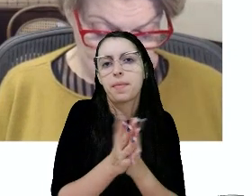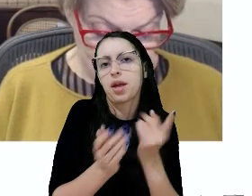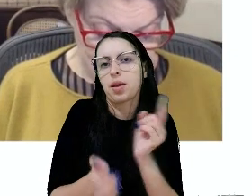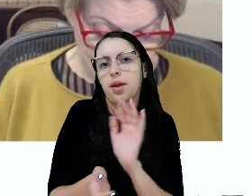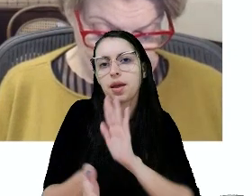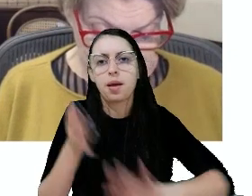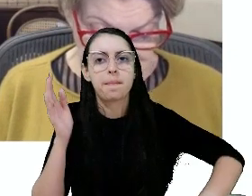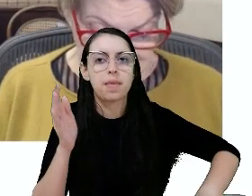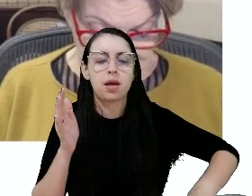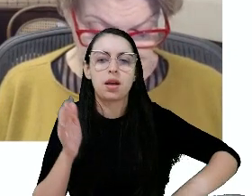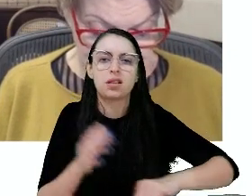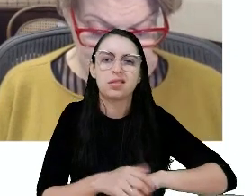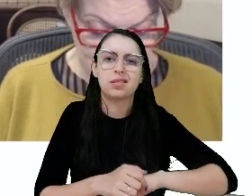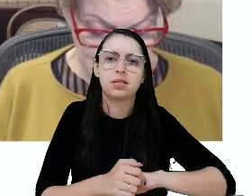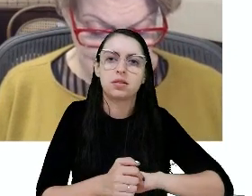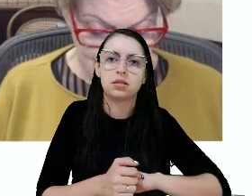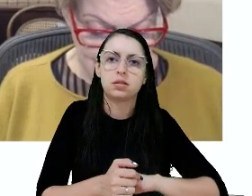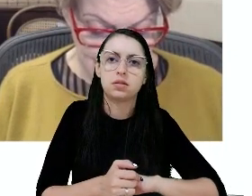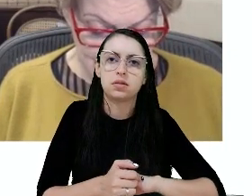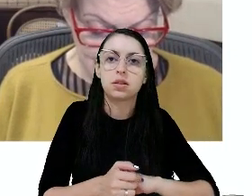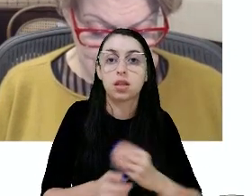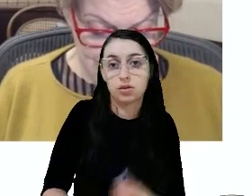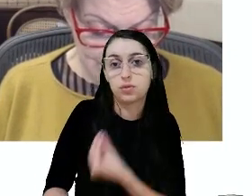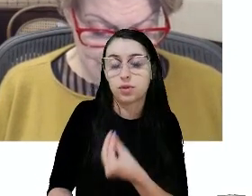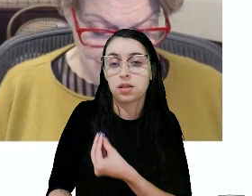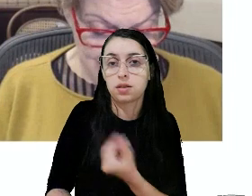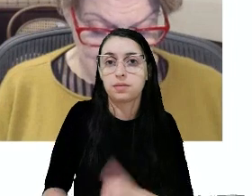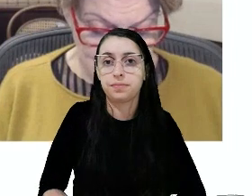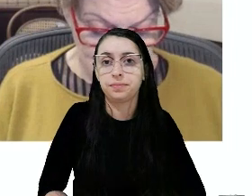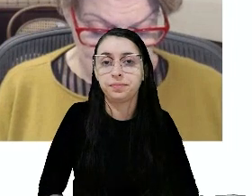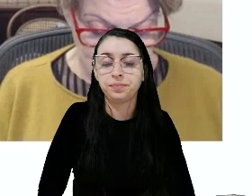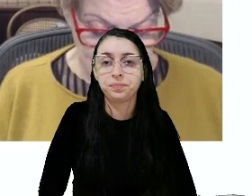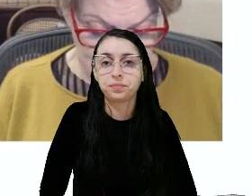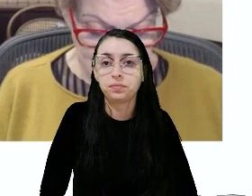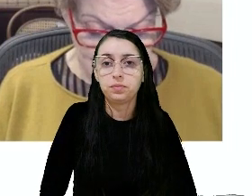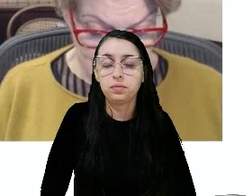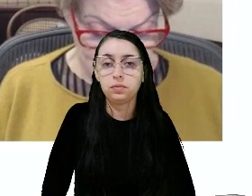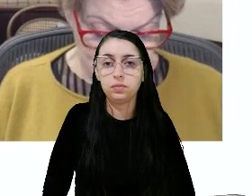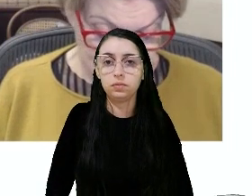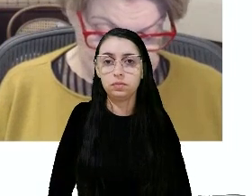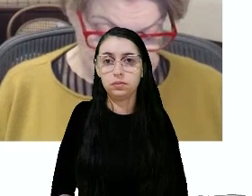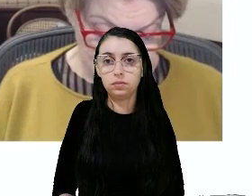miséria e a pobreza em suas vidas.